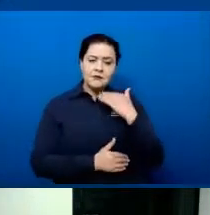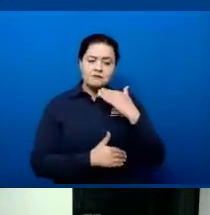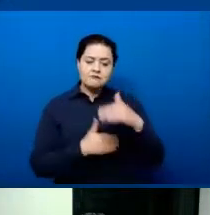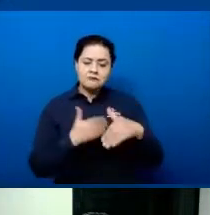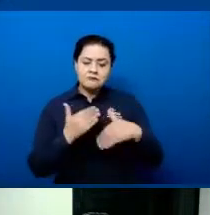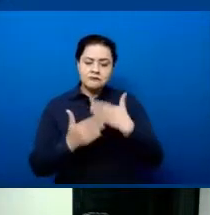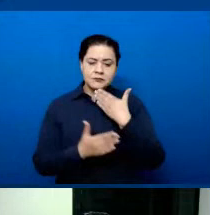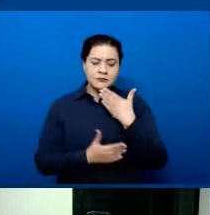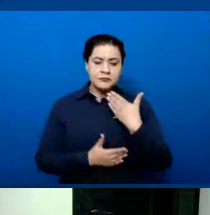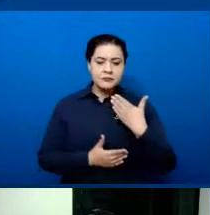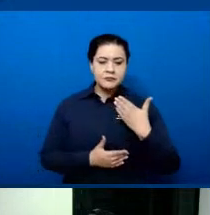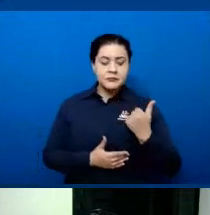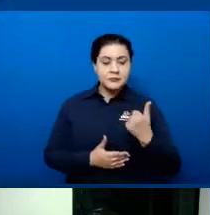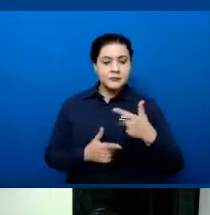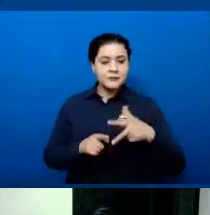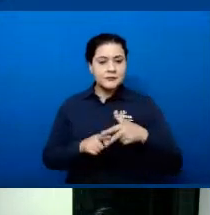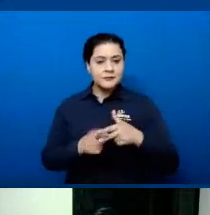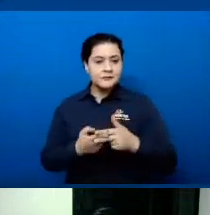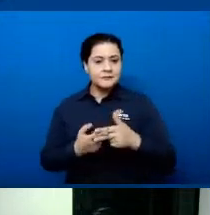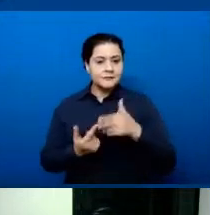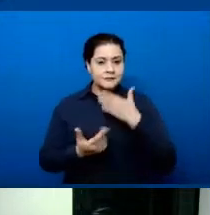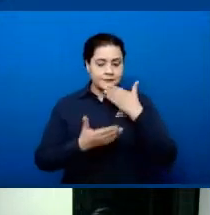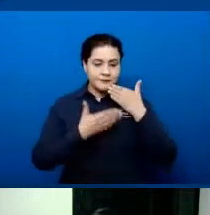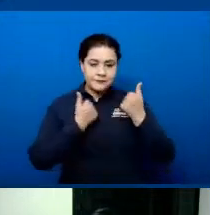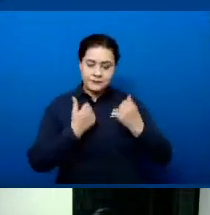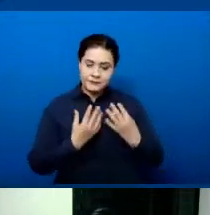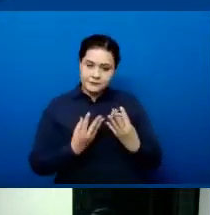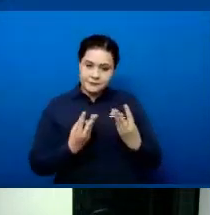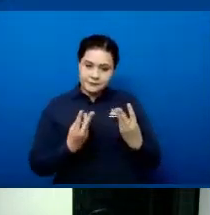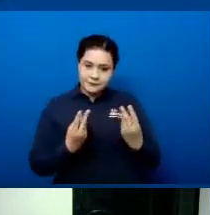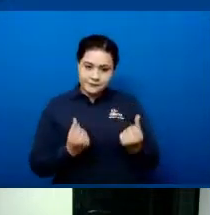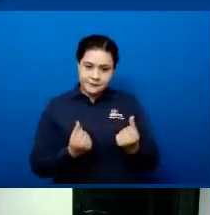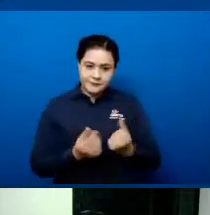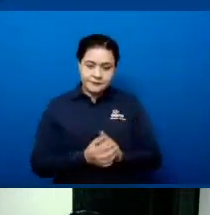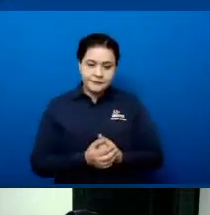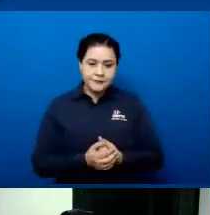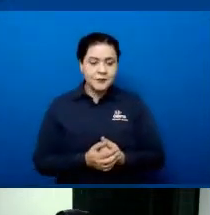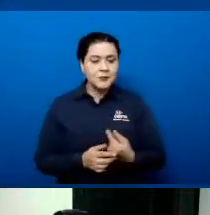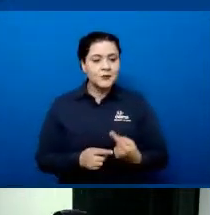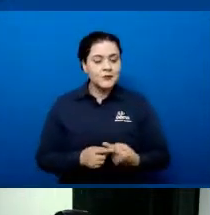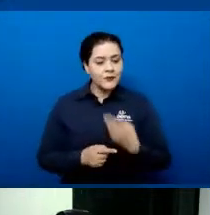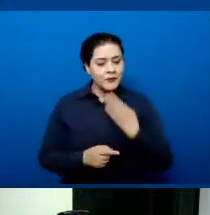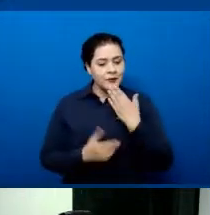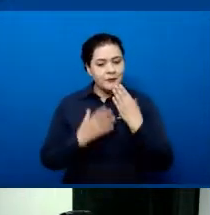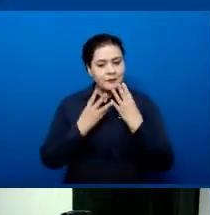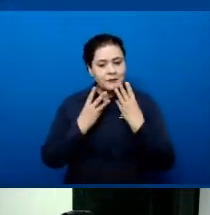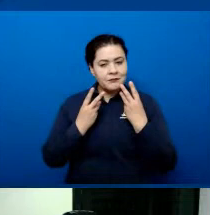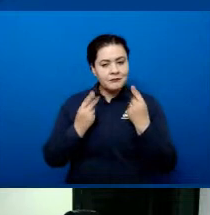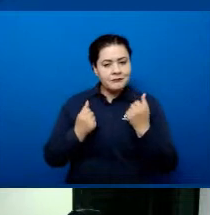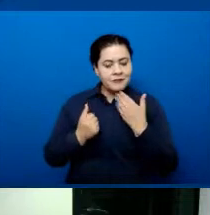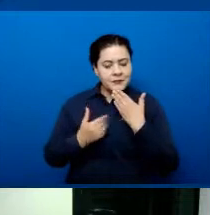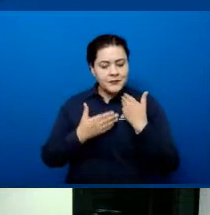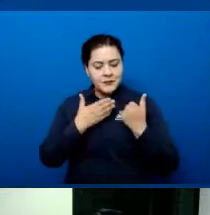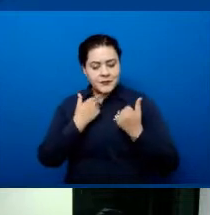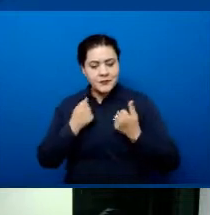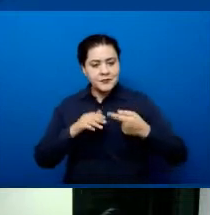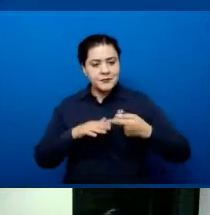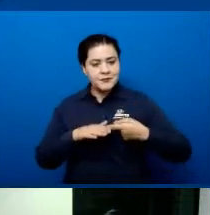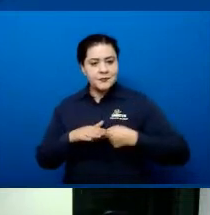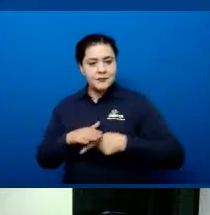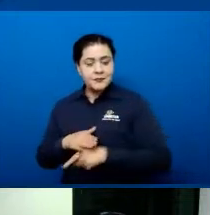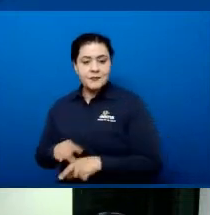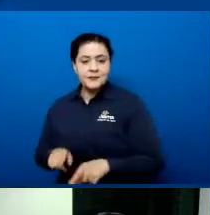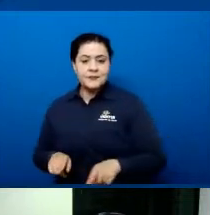buscando dispositivos e ferramentas que melhorem essa qualidade, né? Que melhorem o aprofundamento, né, dessa solução. Olha